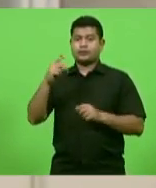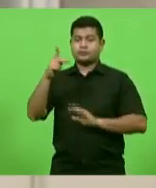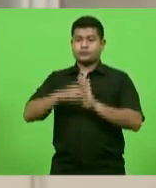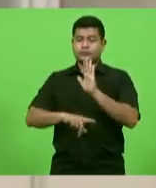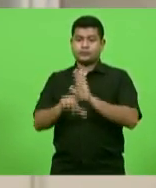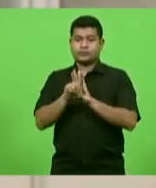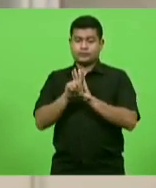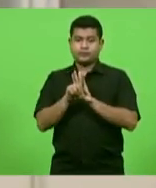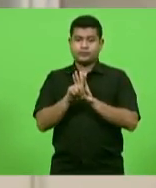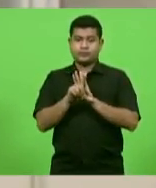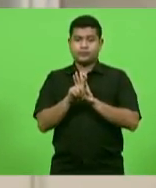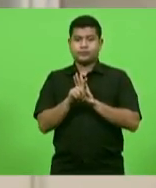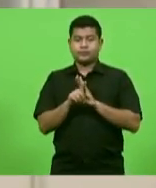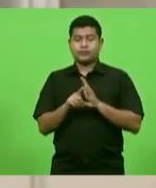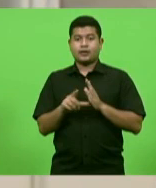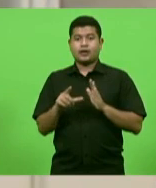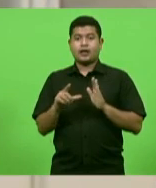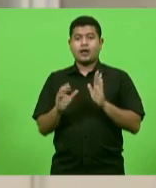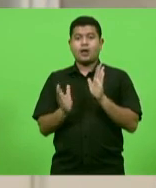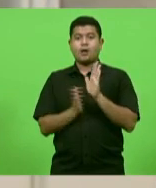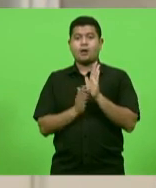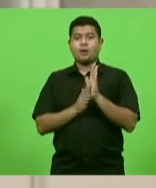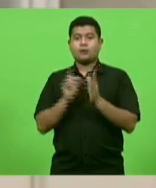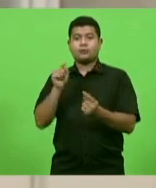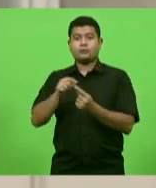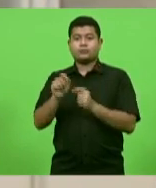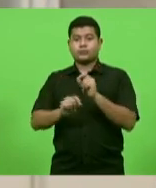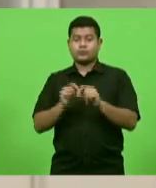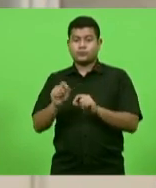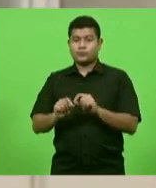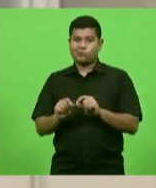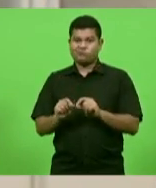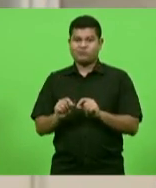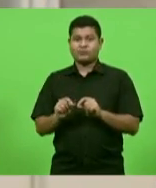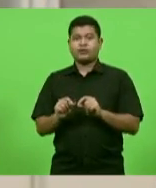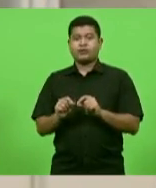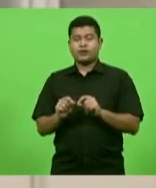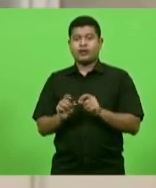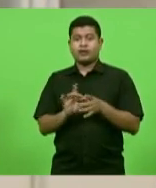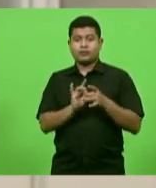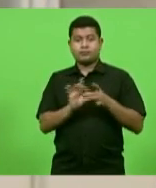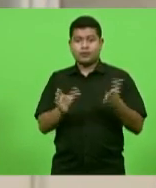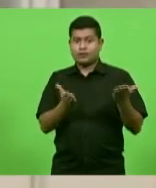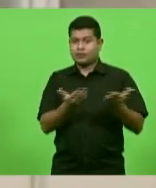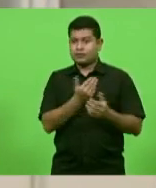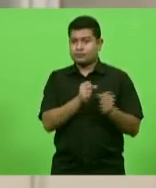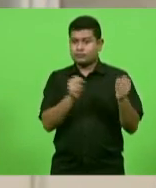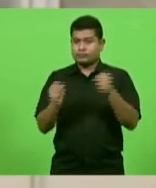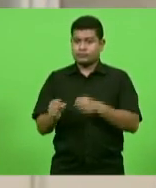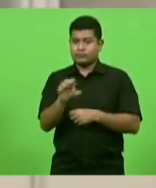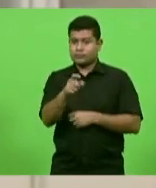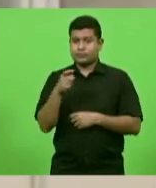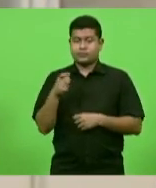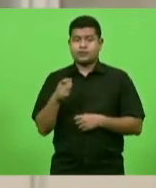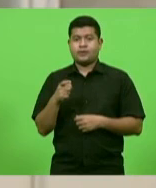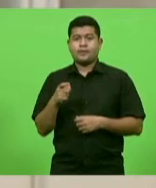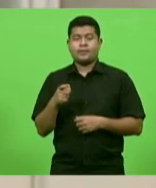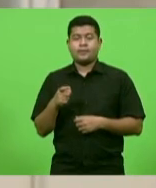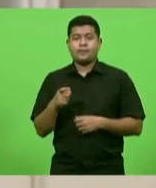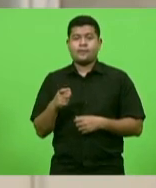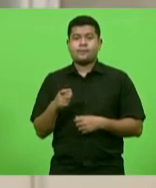projeto de lei tinha com o propósito antecipar autorizar o poder executivo não